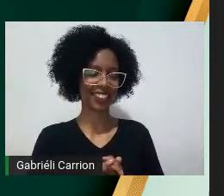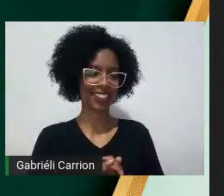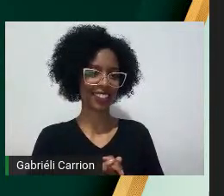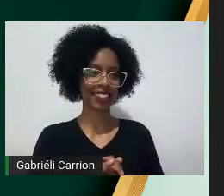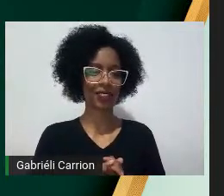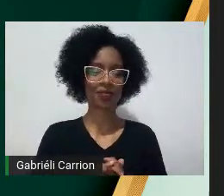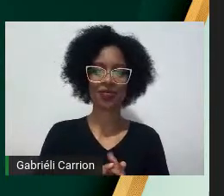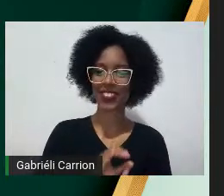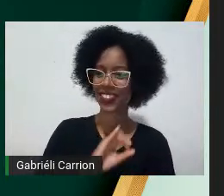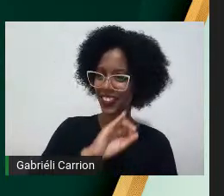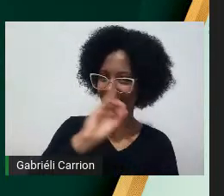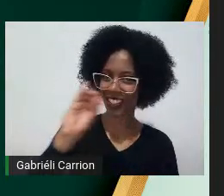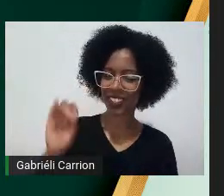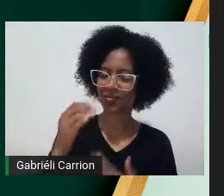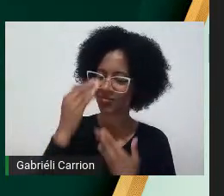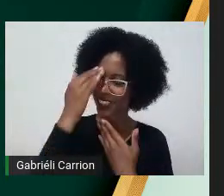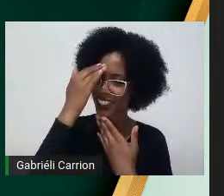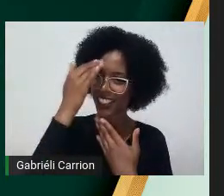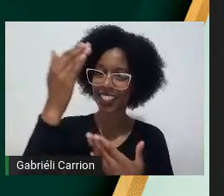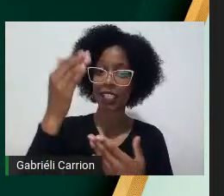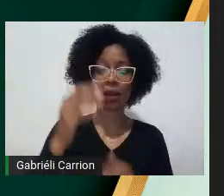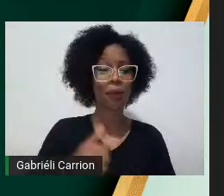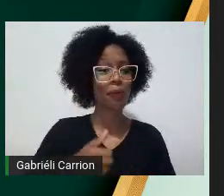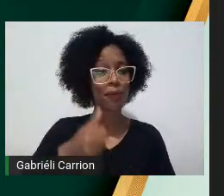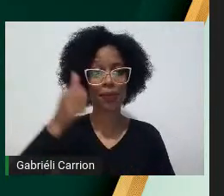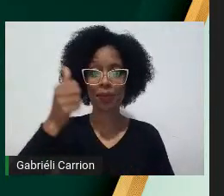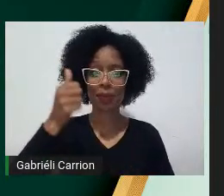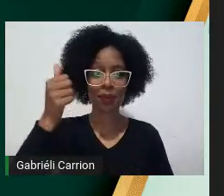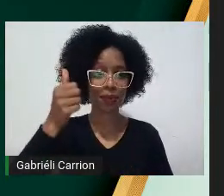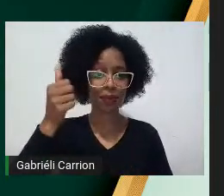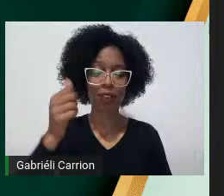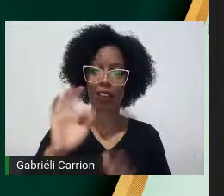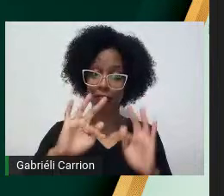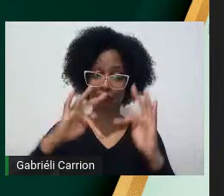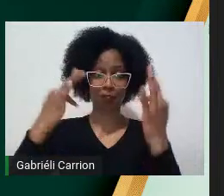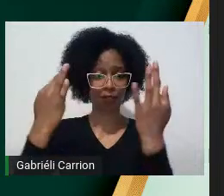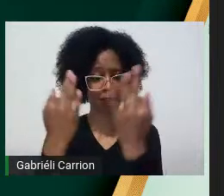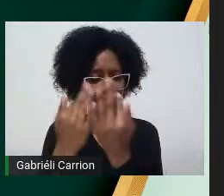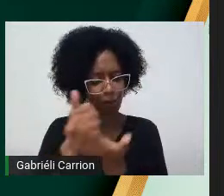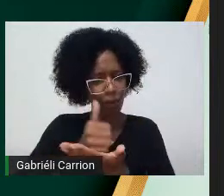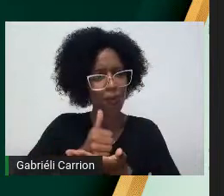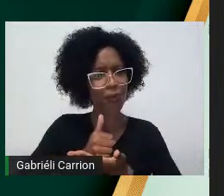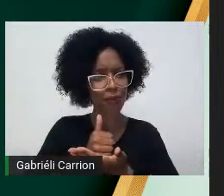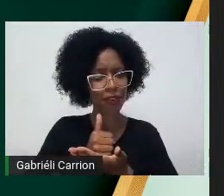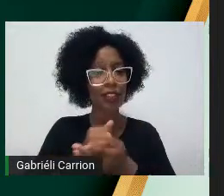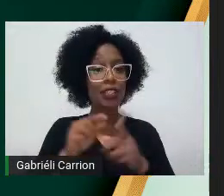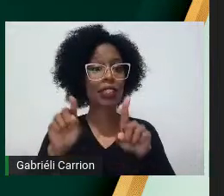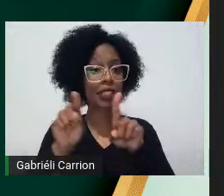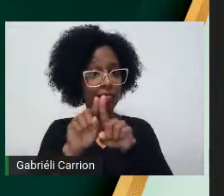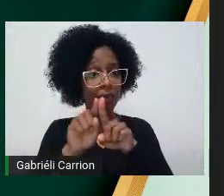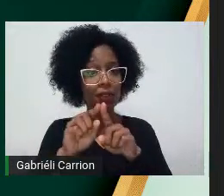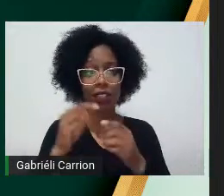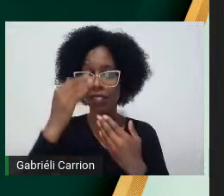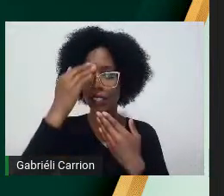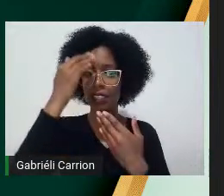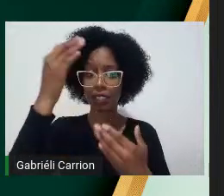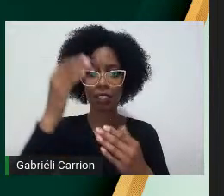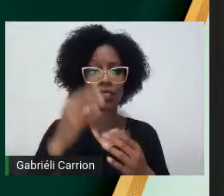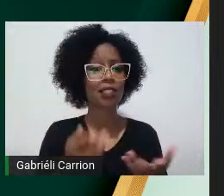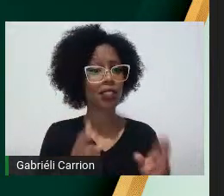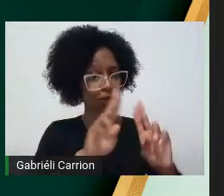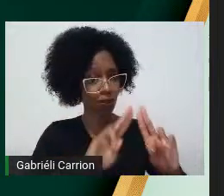Olá, obrigada. Primeiramente, eu queria agradecer a minha família por todo o apoio. Queria agradecer à universidade, a